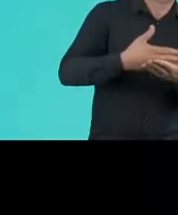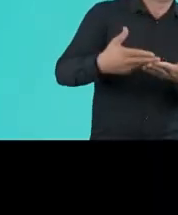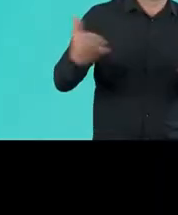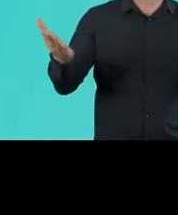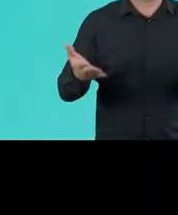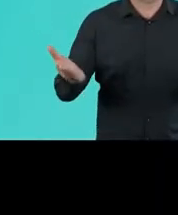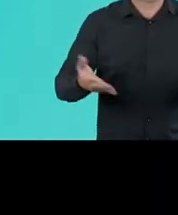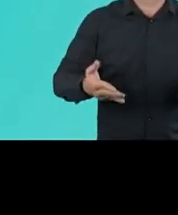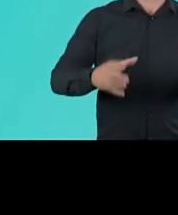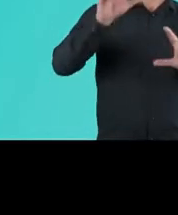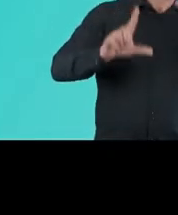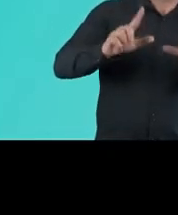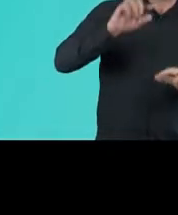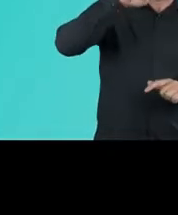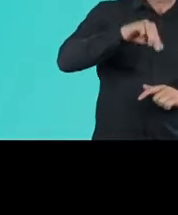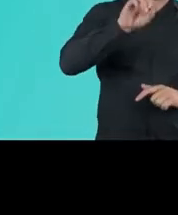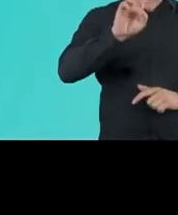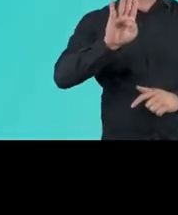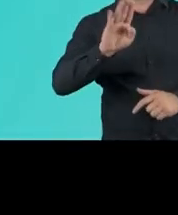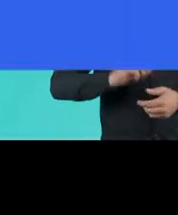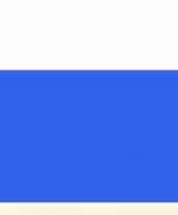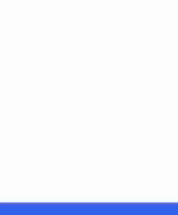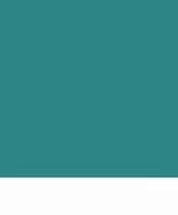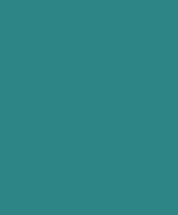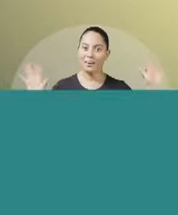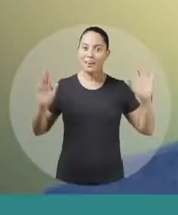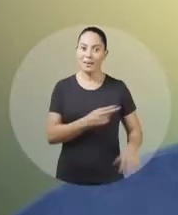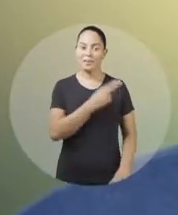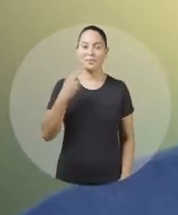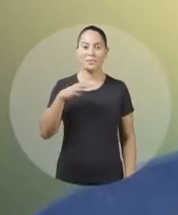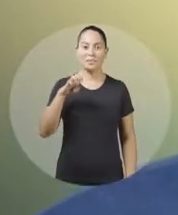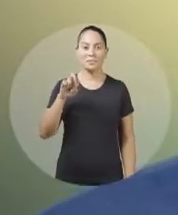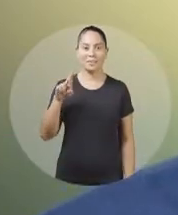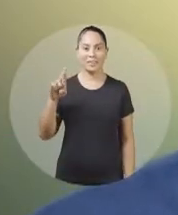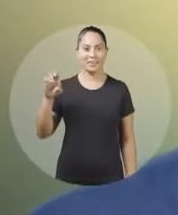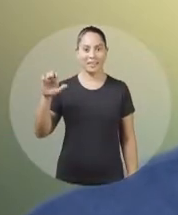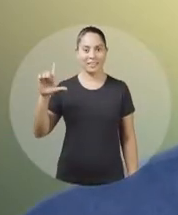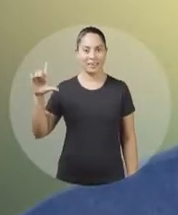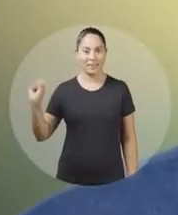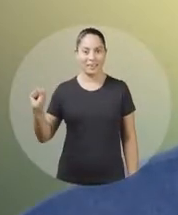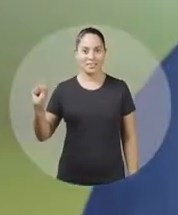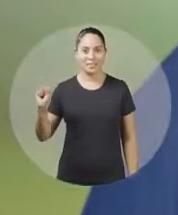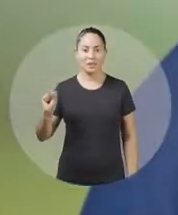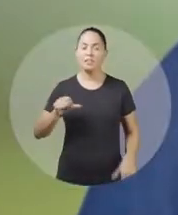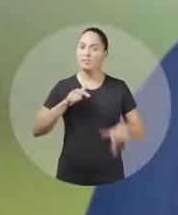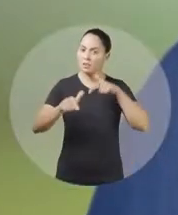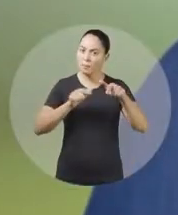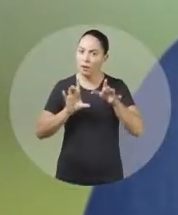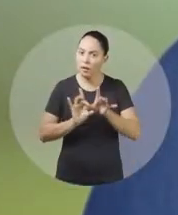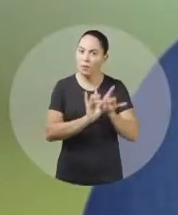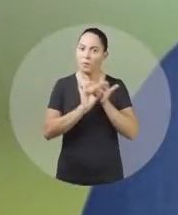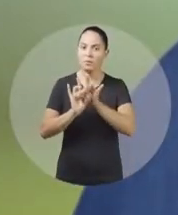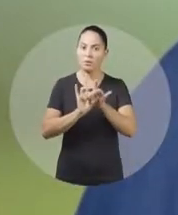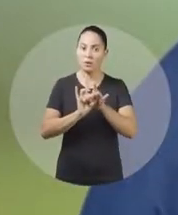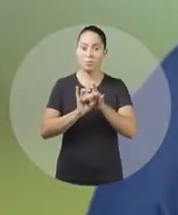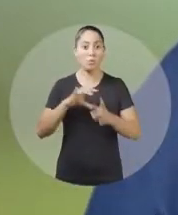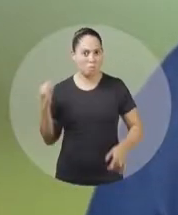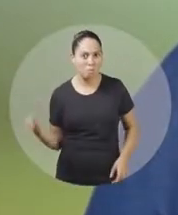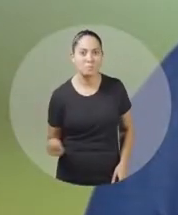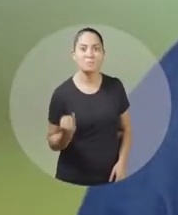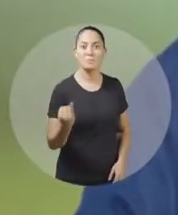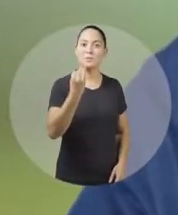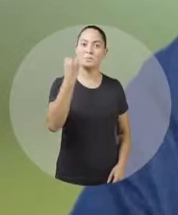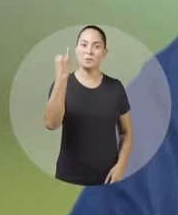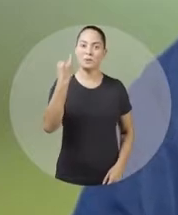Começa agora o programa do MDB. Olá, eu sou o Meireles. Trabalhar em união é